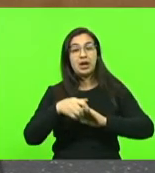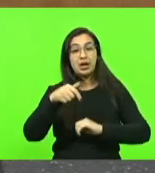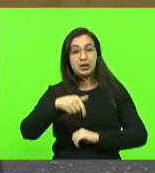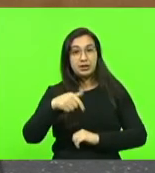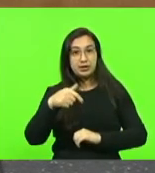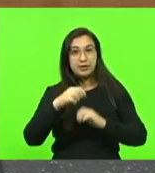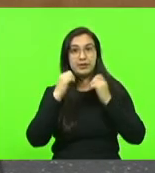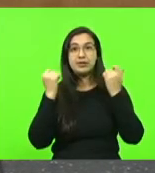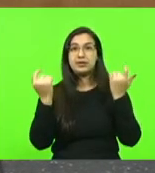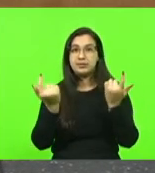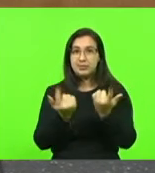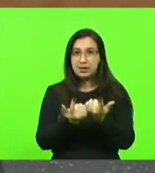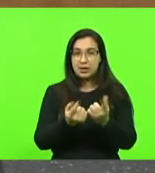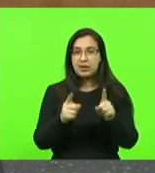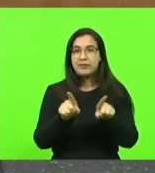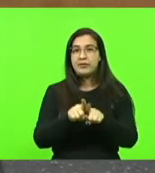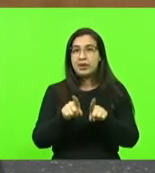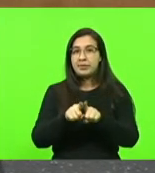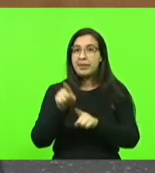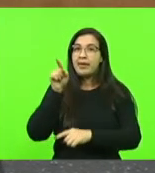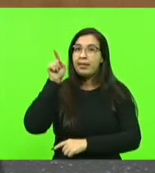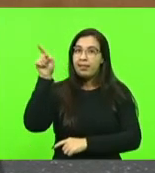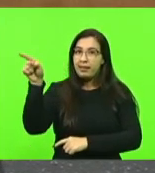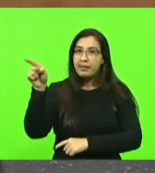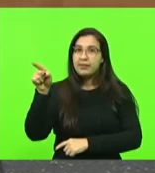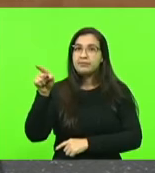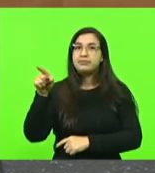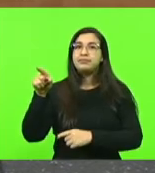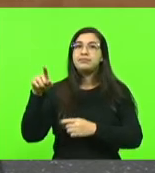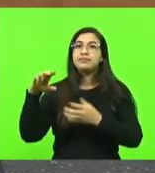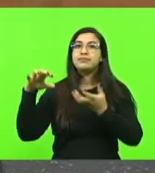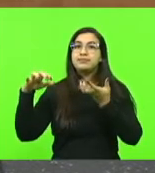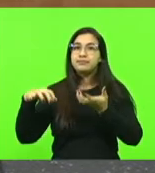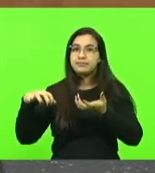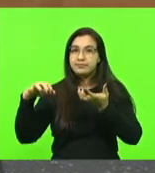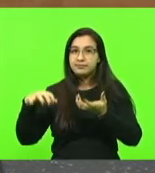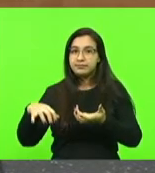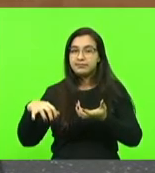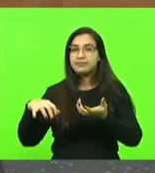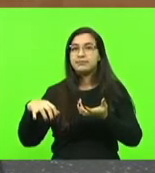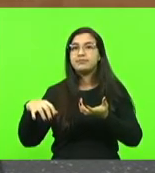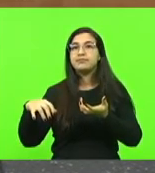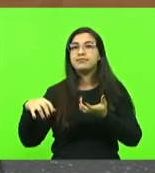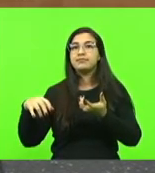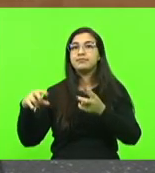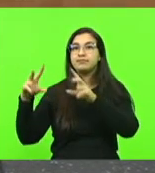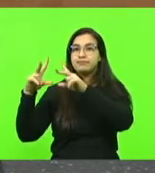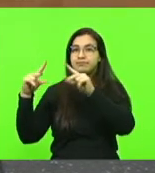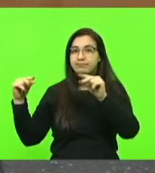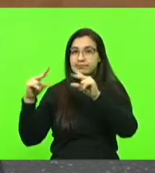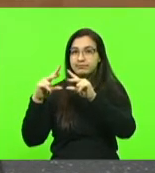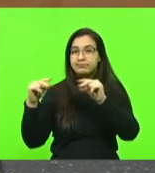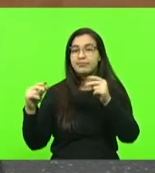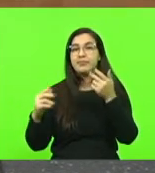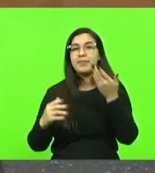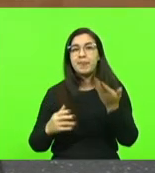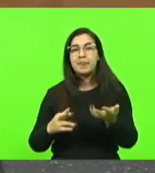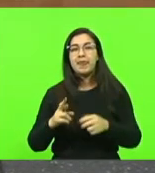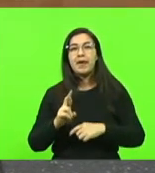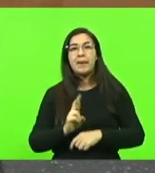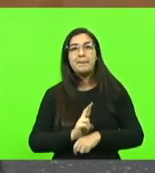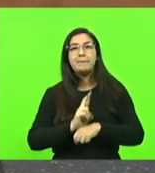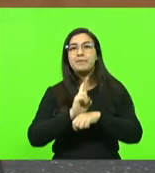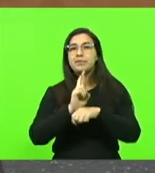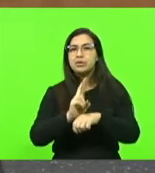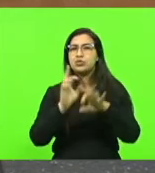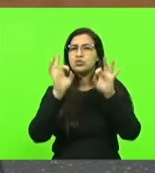Assembleia quanto lá em Brasília representou muito bem o Parlamento catarinense naquele momento